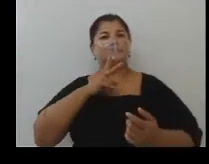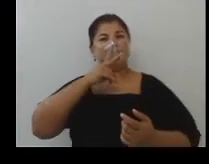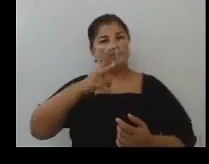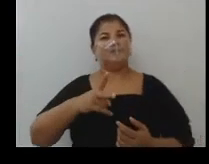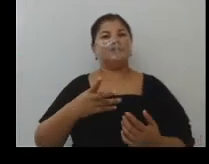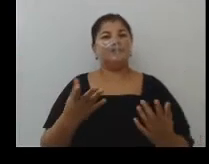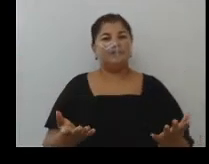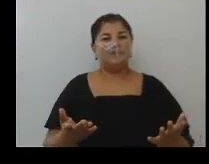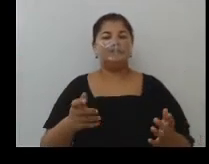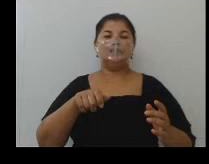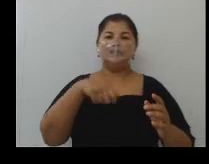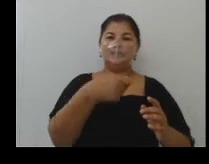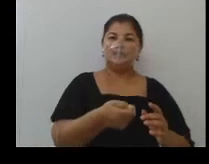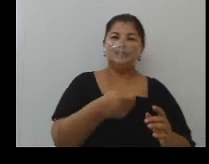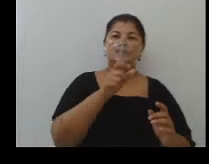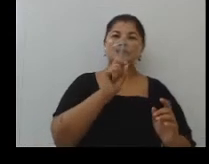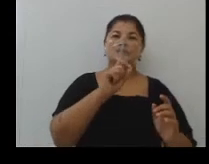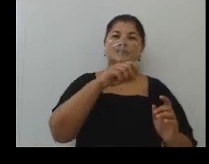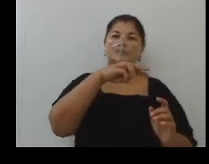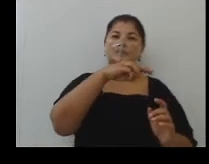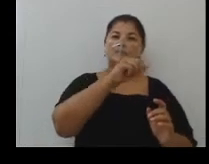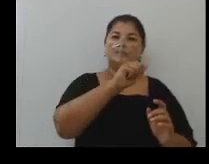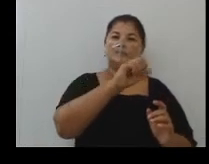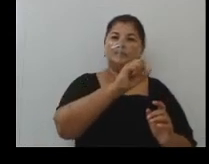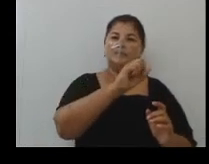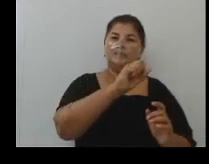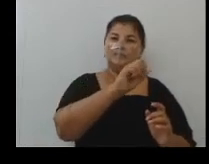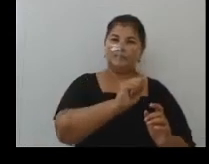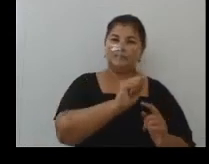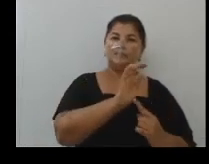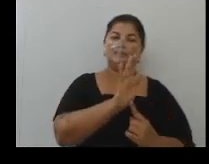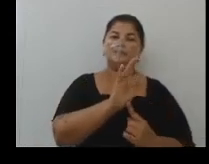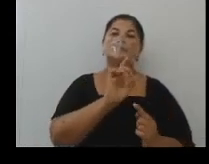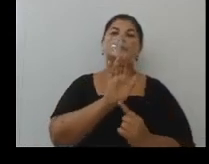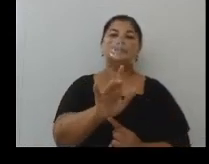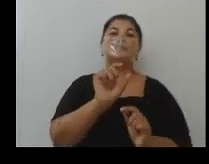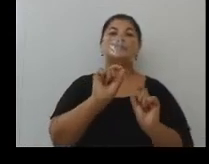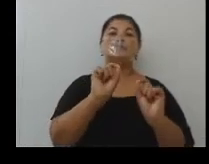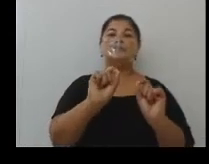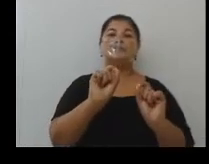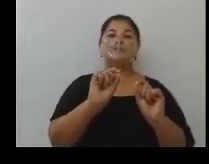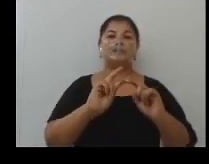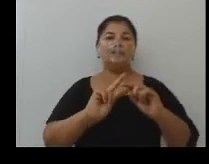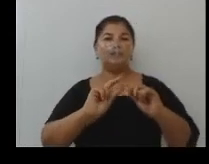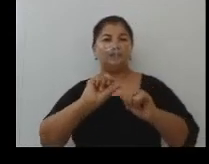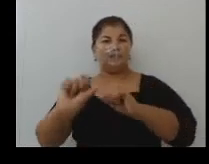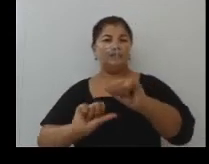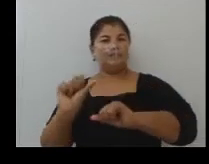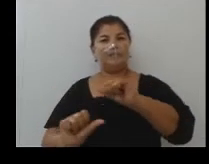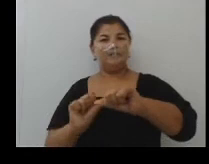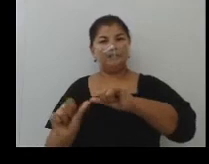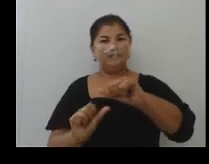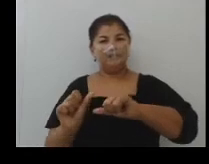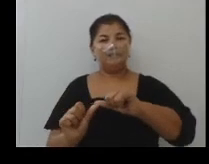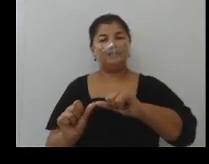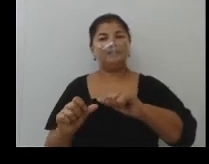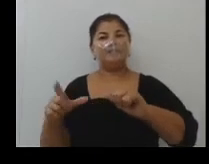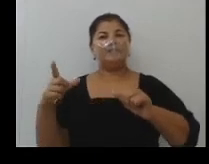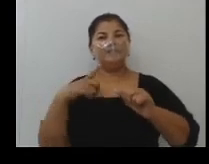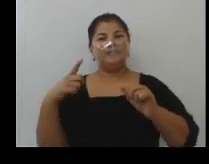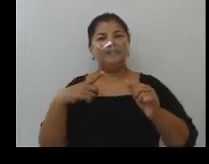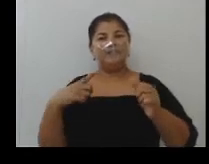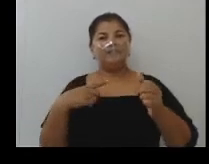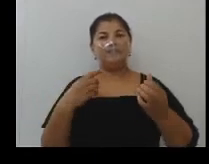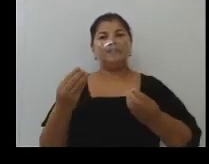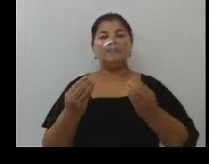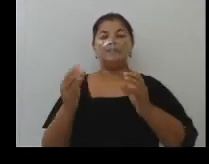questão é massa, ela define o que é convecção para vocês. Eu fiz já estruturando pensando nisso. Você já tem a questão